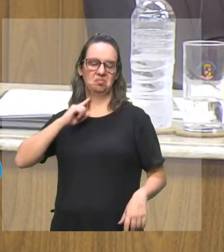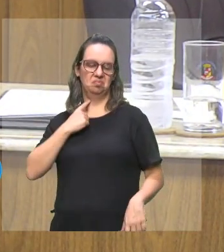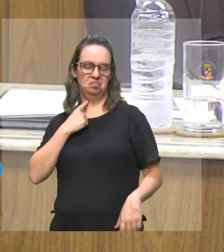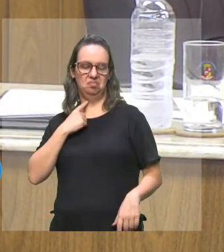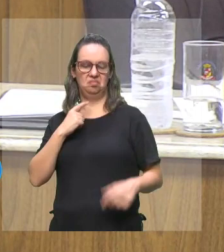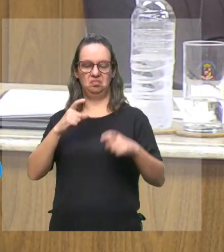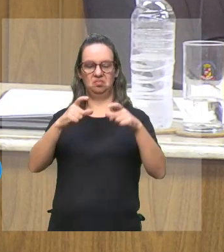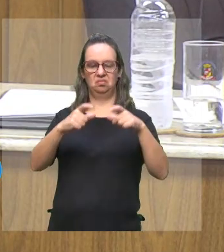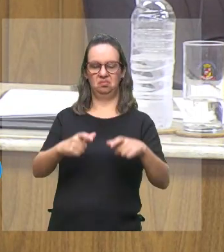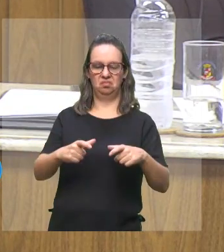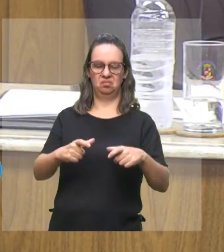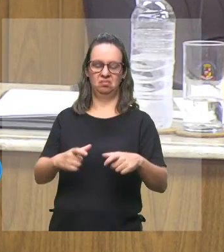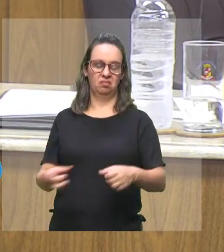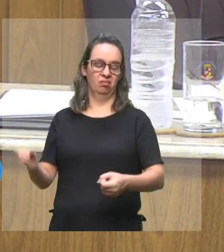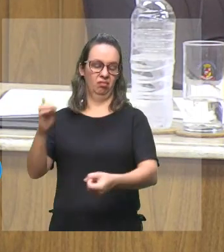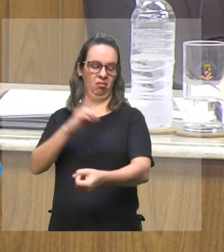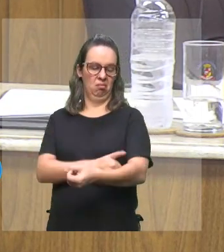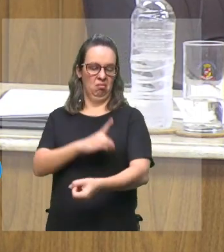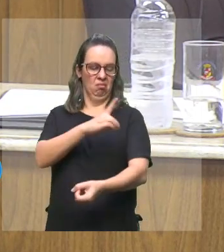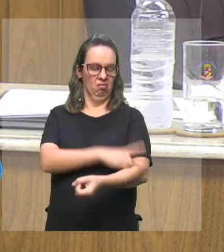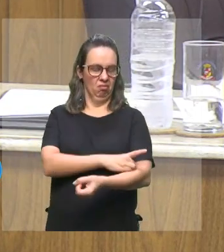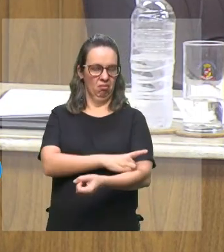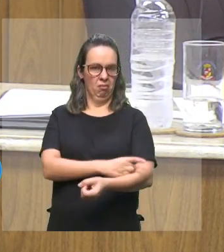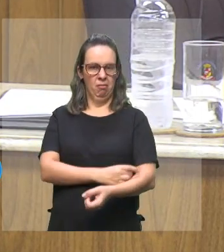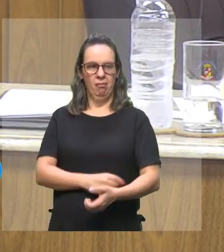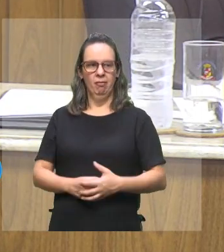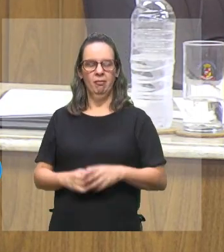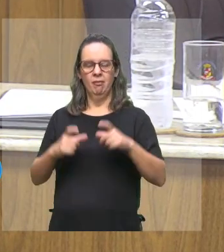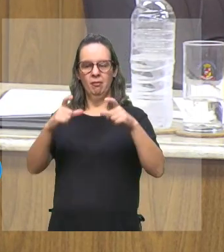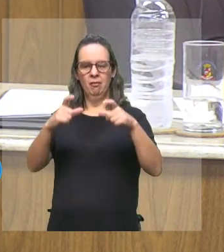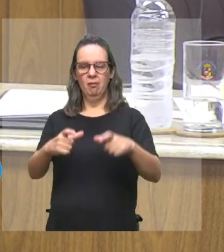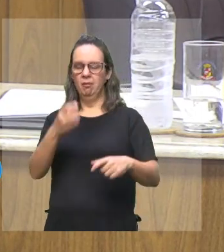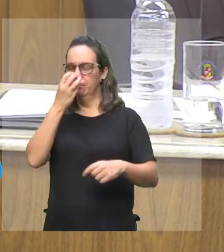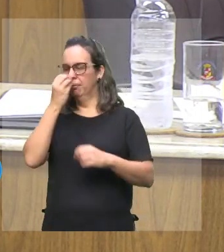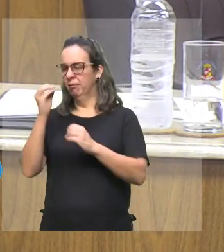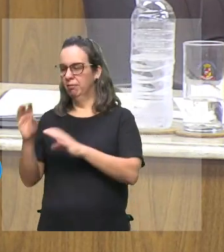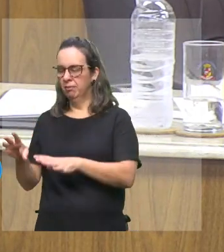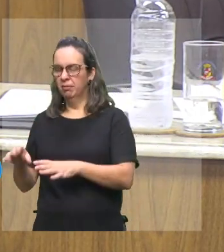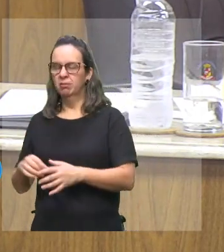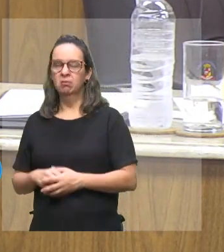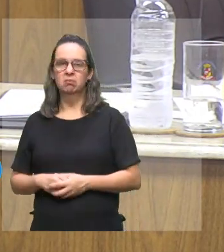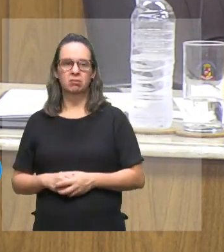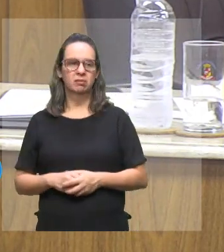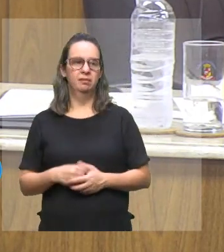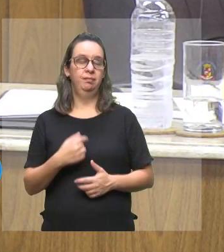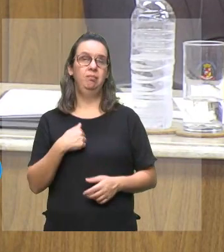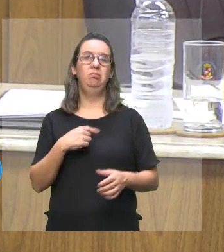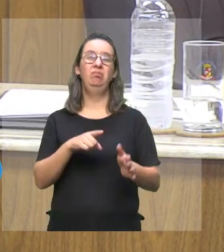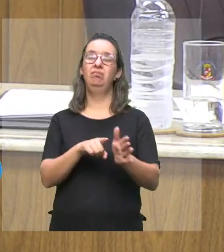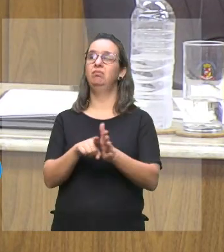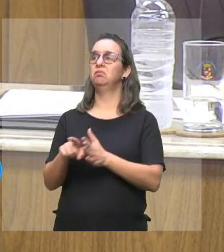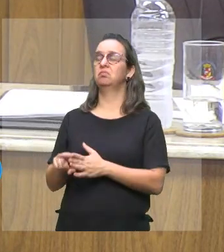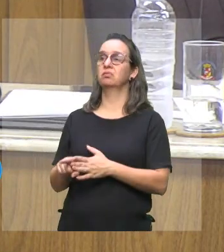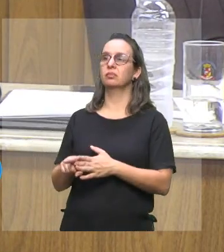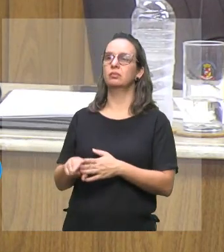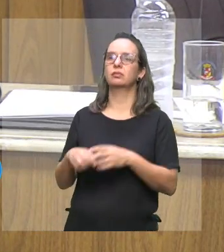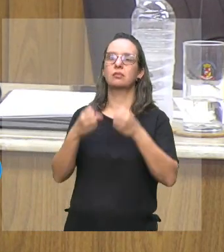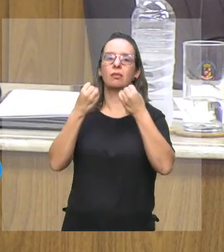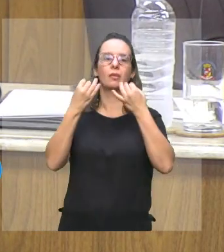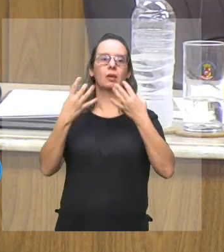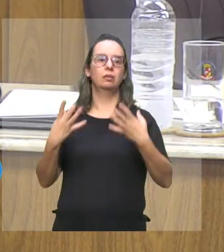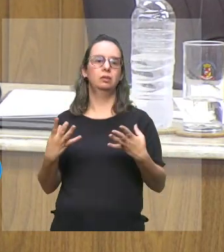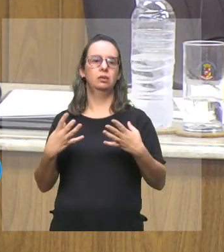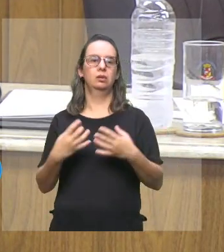Eu pergunto, quantas coisas não dariam para plantar com R$100 mil? Quanto alqueires de soja, como o prefeito gosta, a gente não